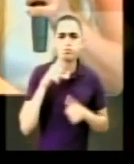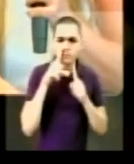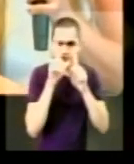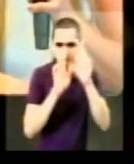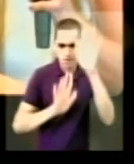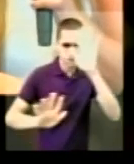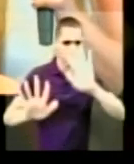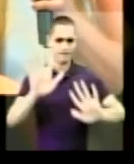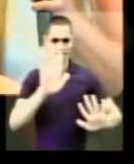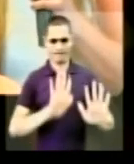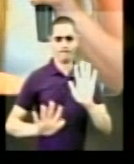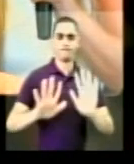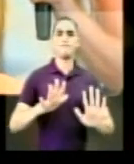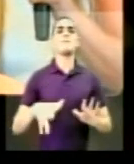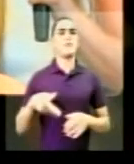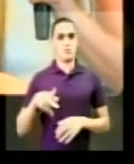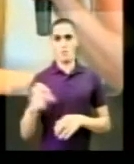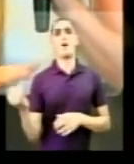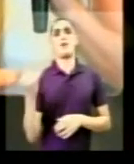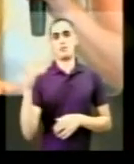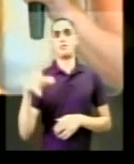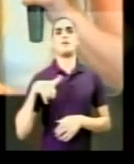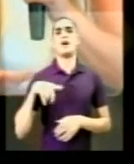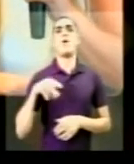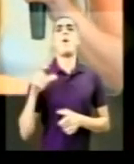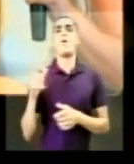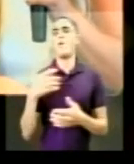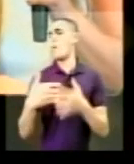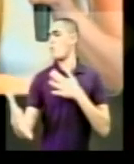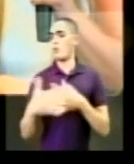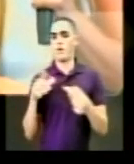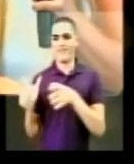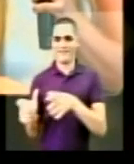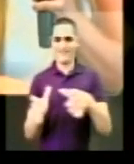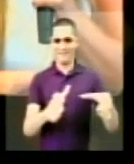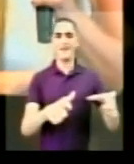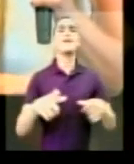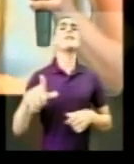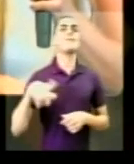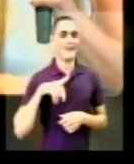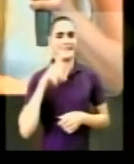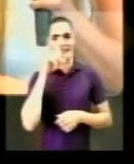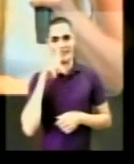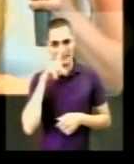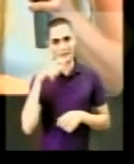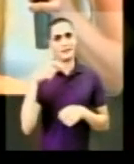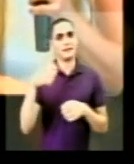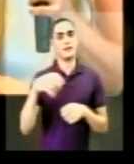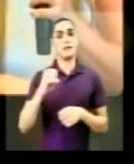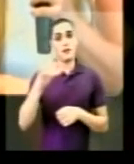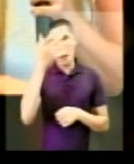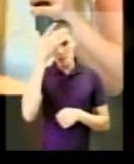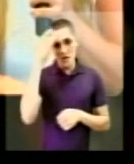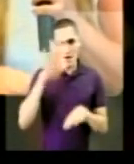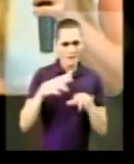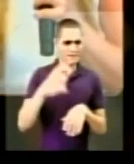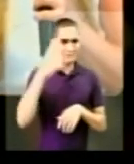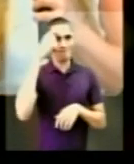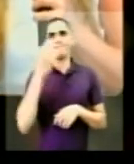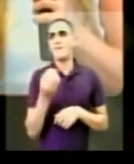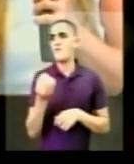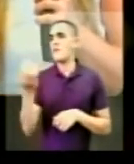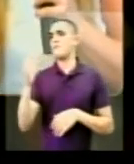você vá, tem um risco. Então a pessoa fala, eu vou viajar para algum lugar, eu vou fazer tal coisa, tomar todas as medidas de